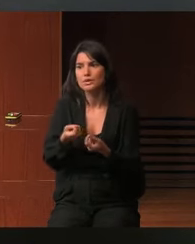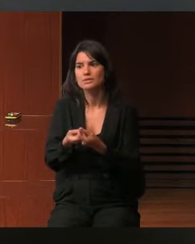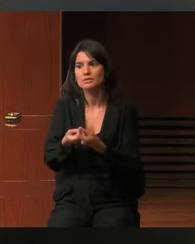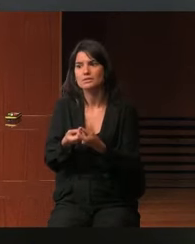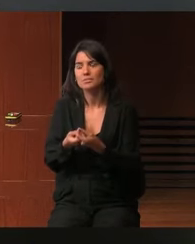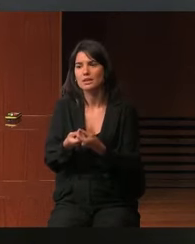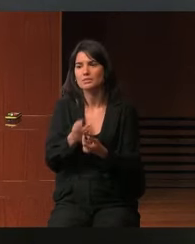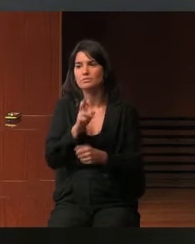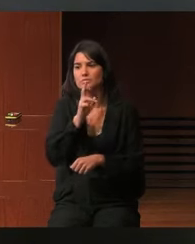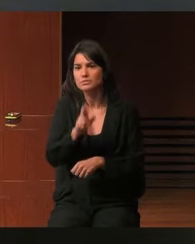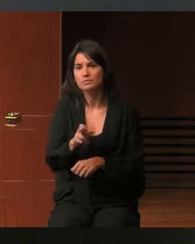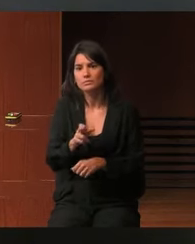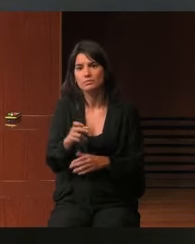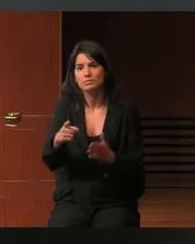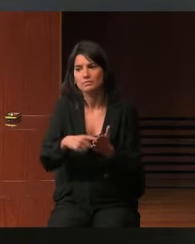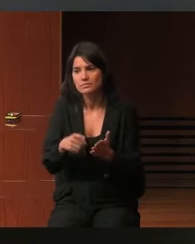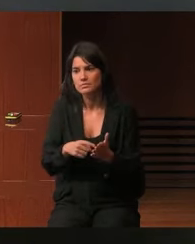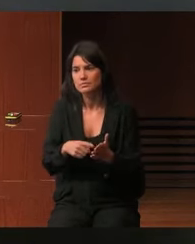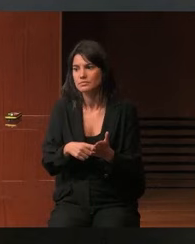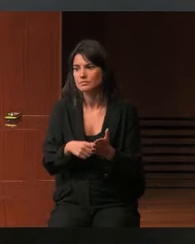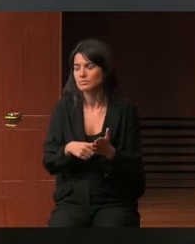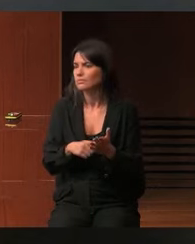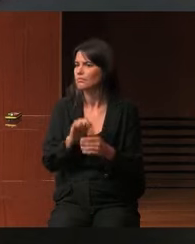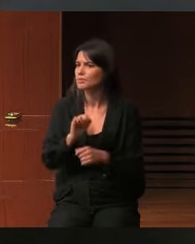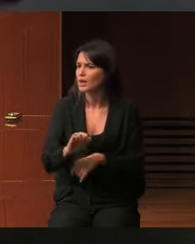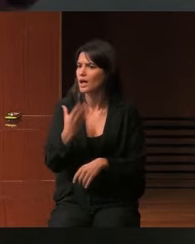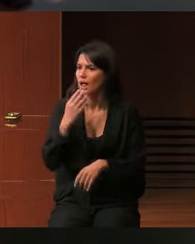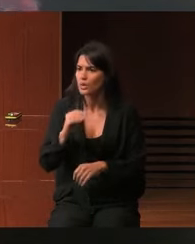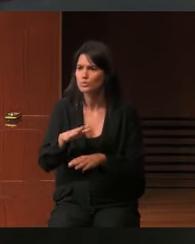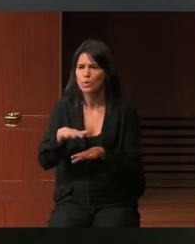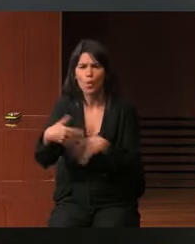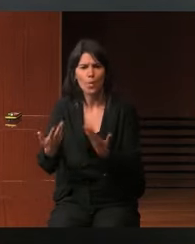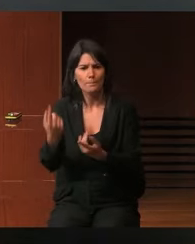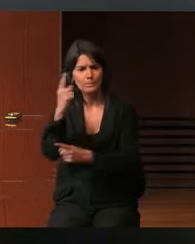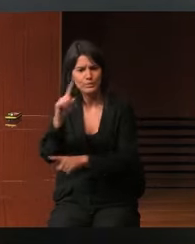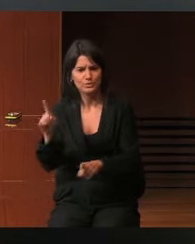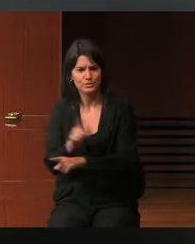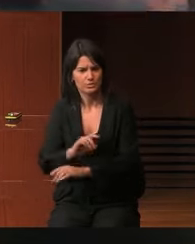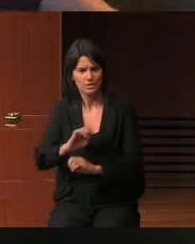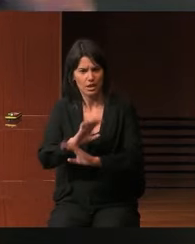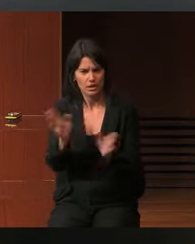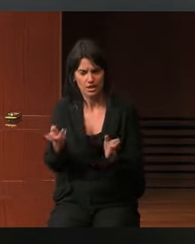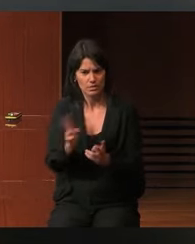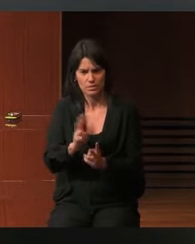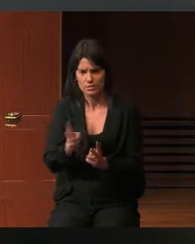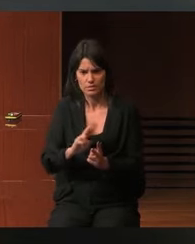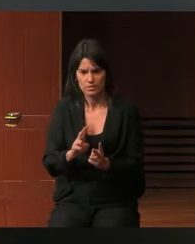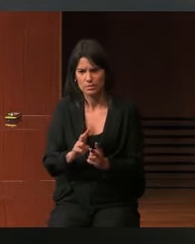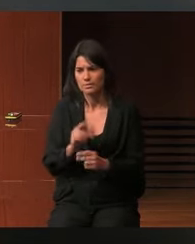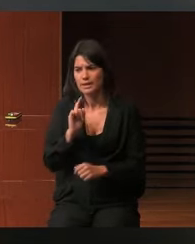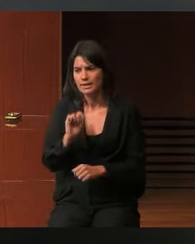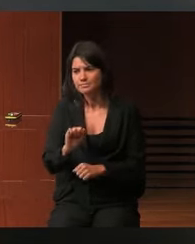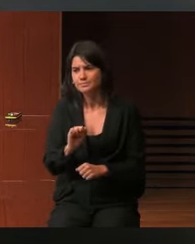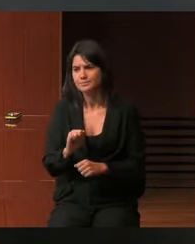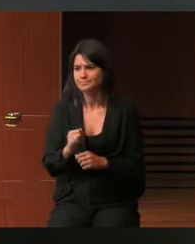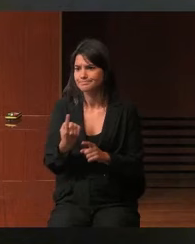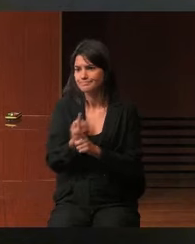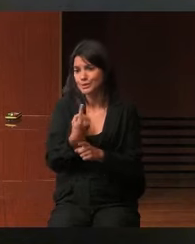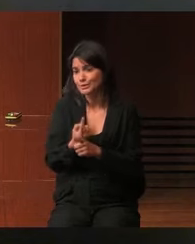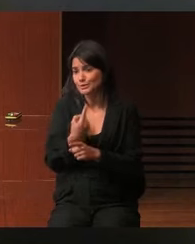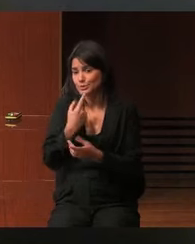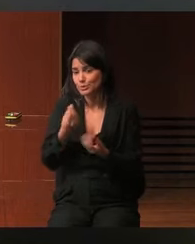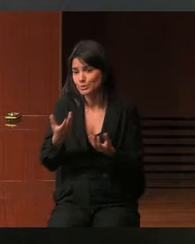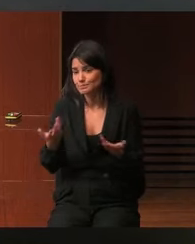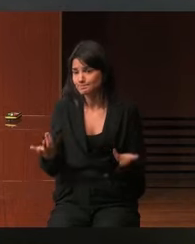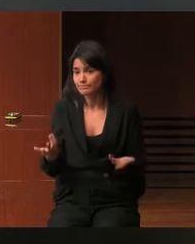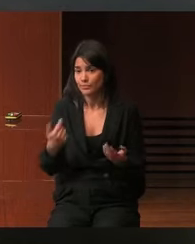e de resposta à necessidade, seja dos alunos ou dos professores, evidentemente. É uma coisa muito prosaica